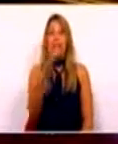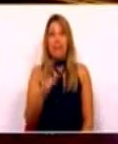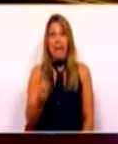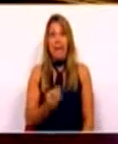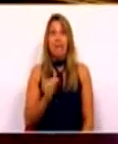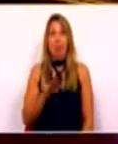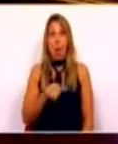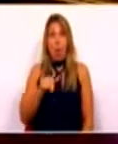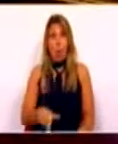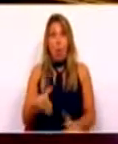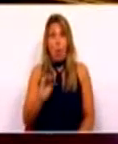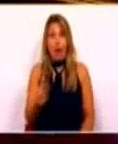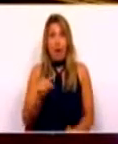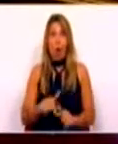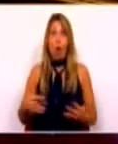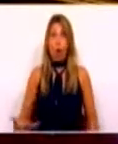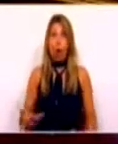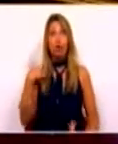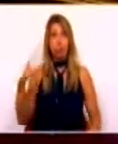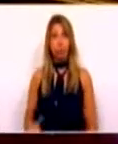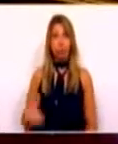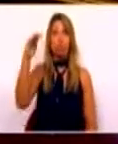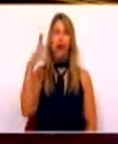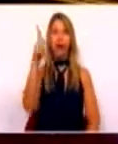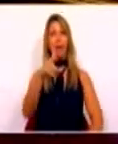saudáveis amanhã e que o que é importante, acima de tudo,